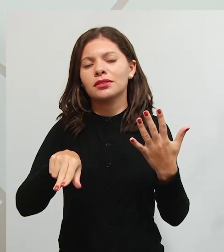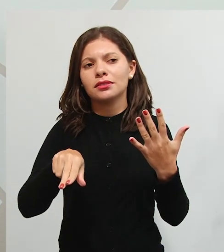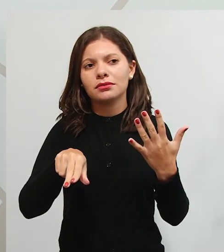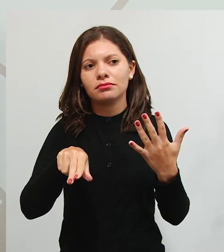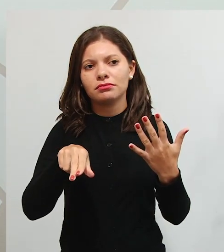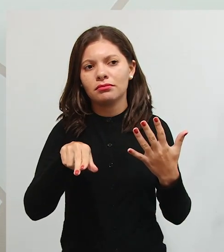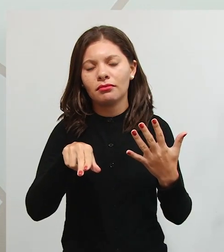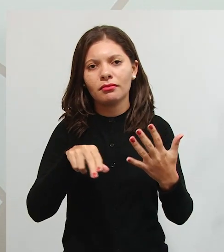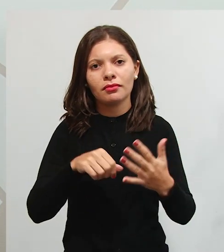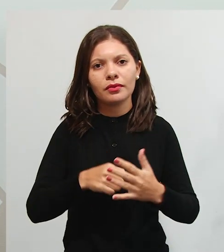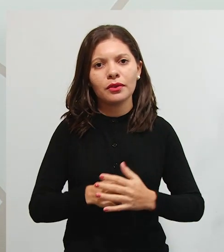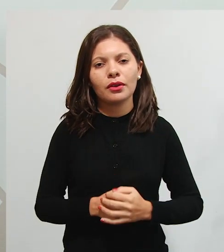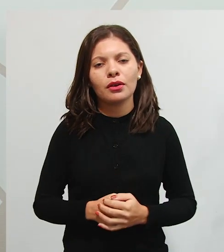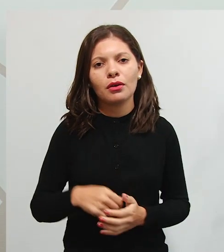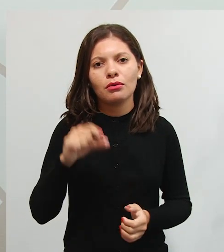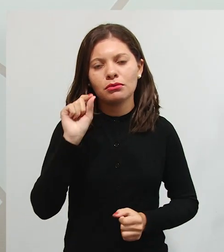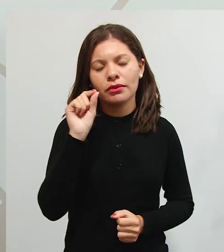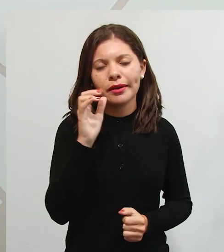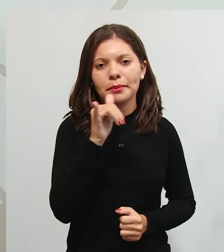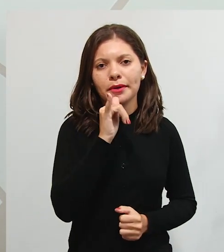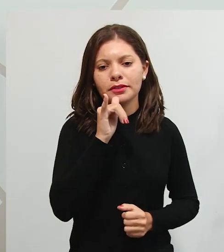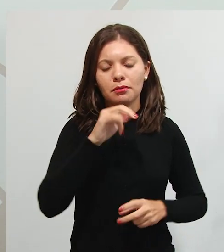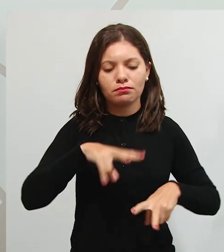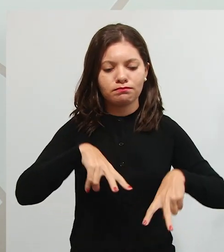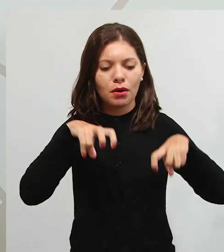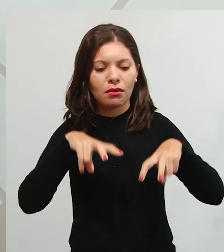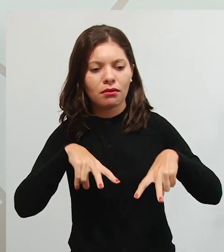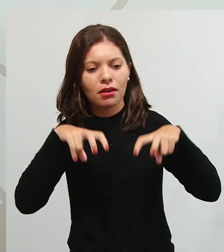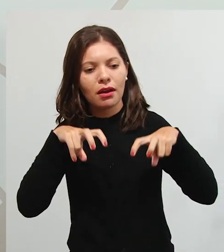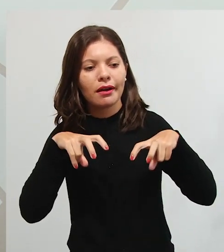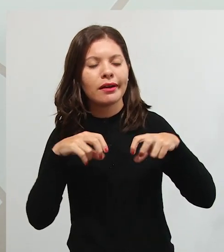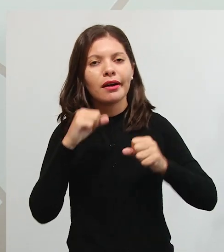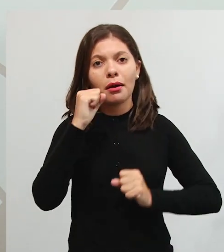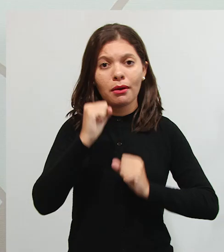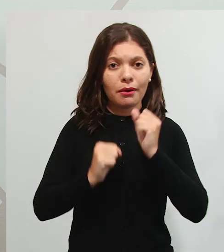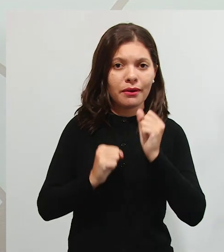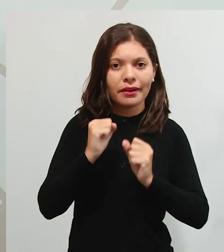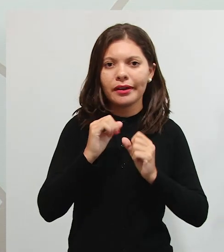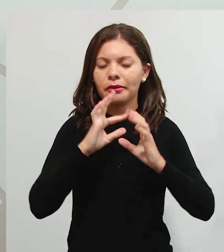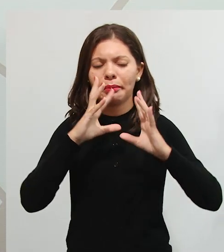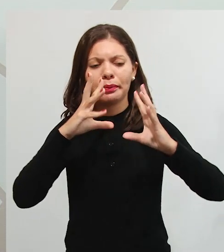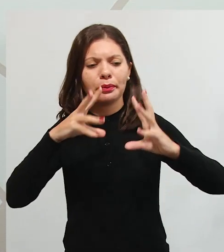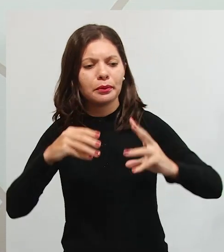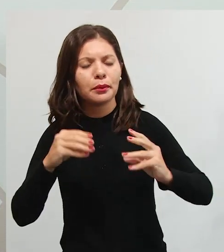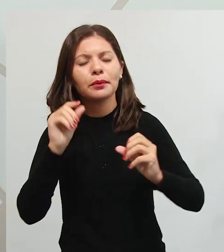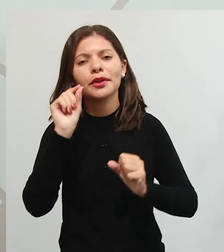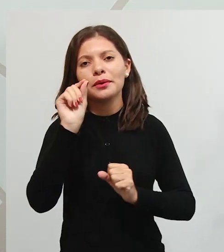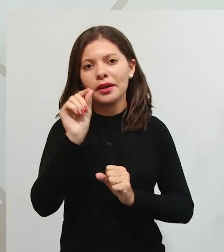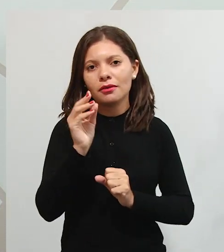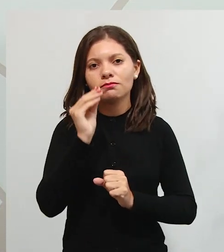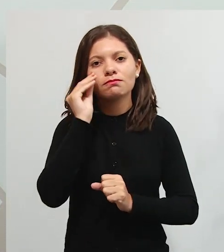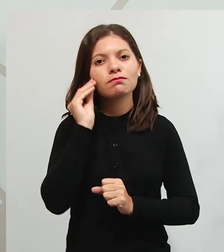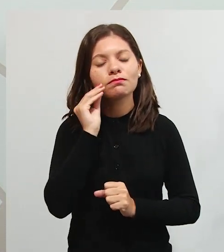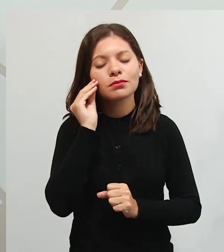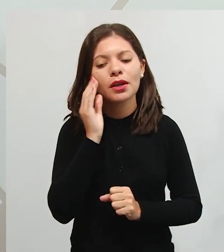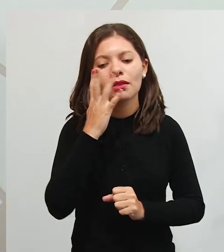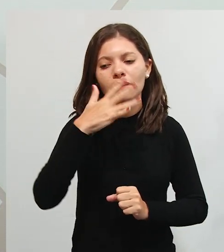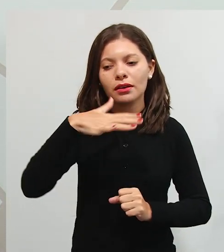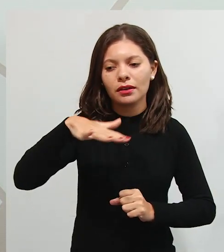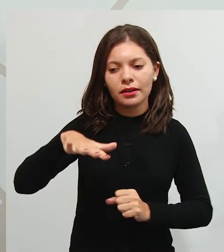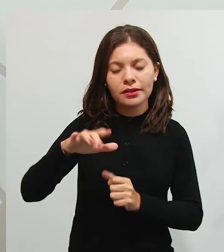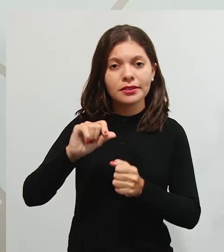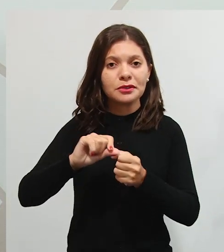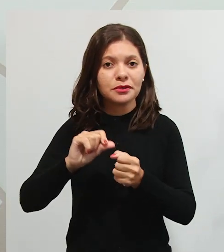atividades. Quando a gente fala, né, do pular, do correr, isso tudo são experimentos que a criança